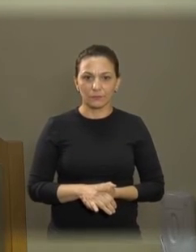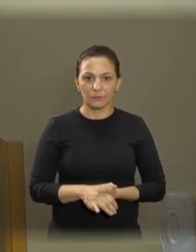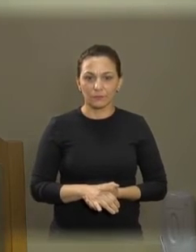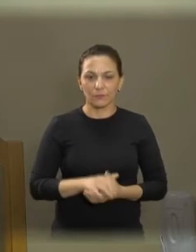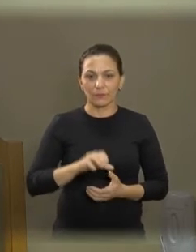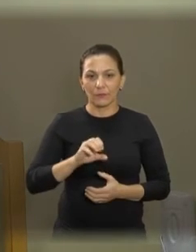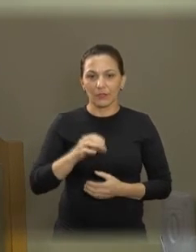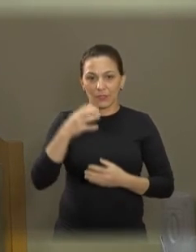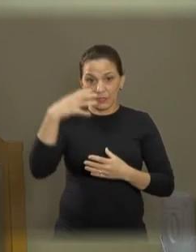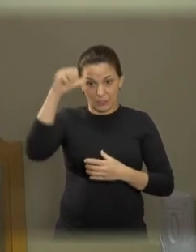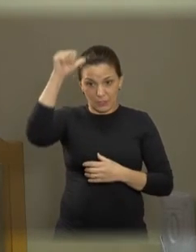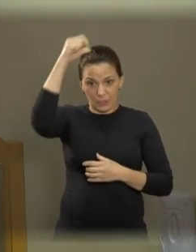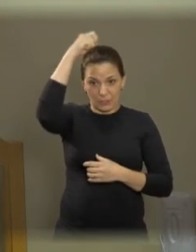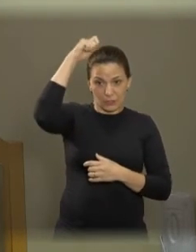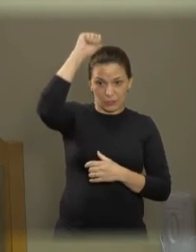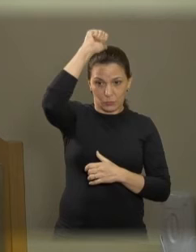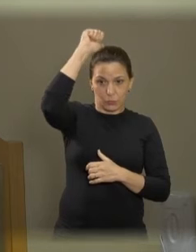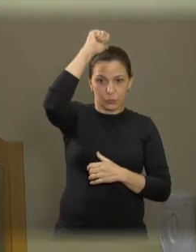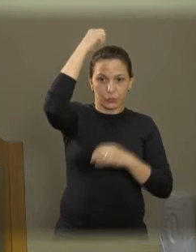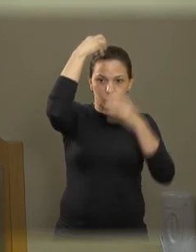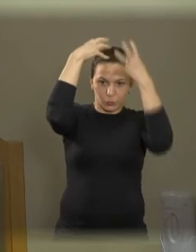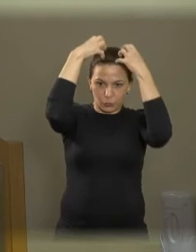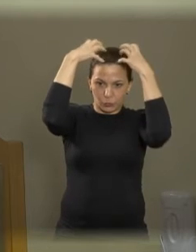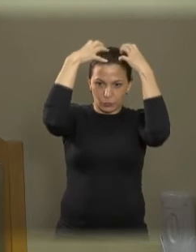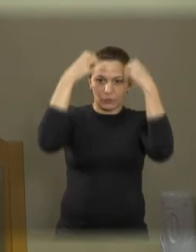Shampoo. Vou dar aula de shampoo.